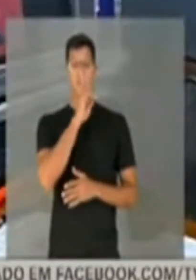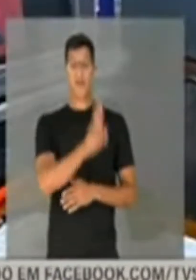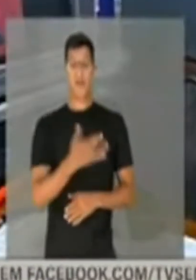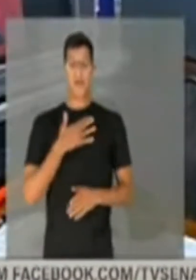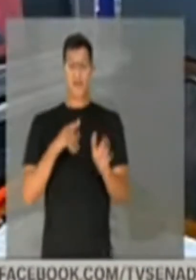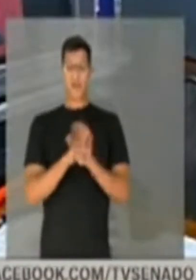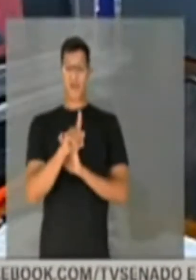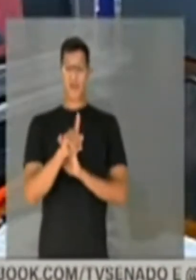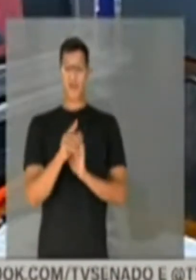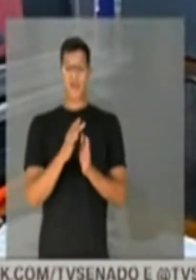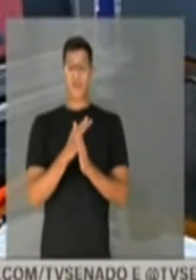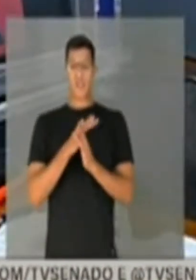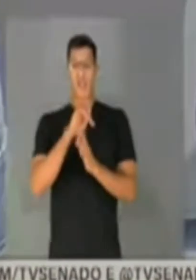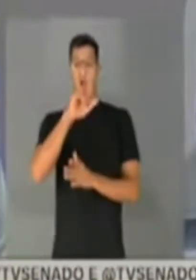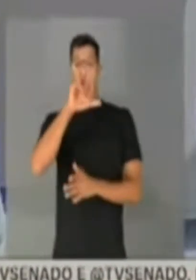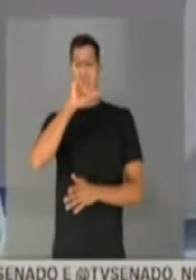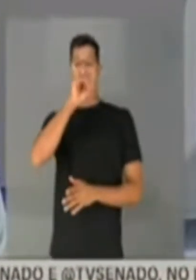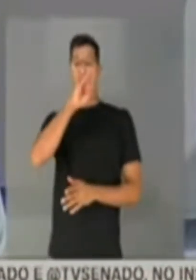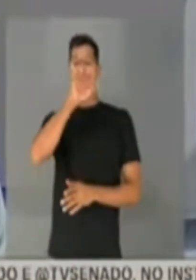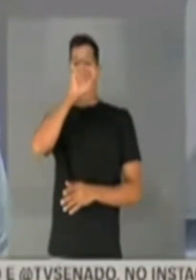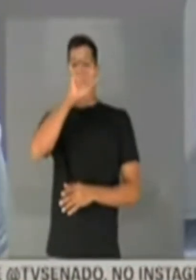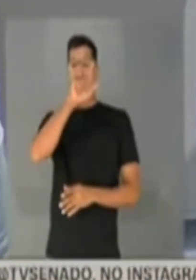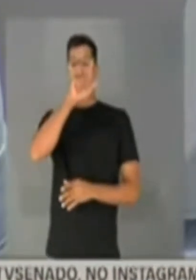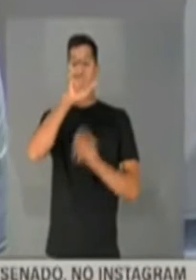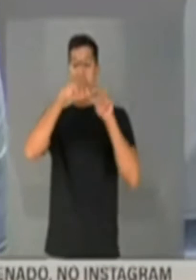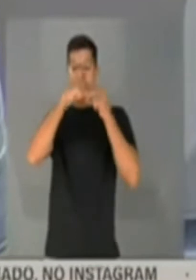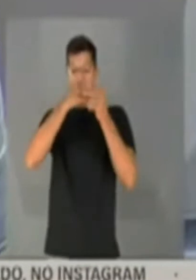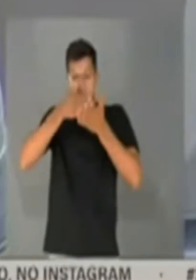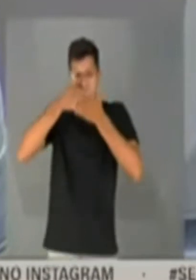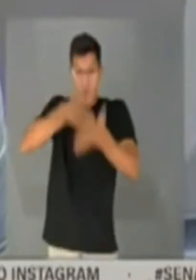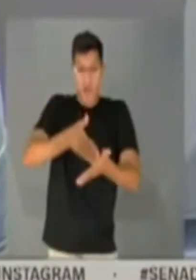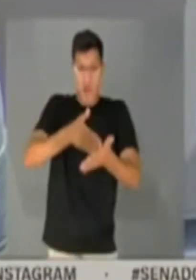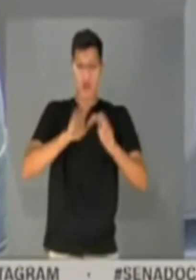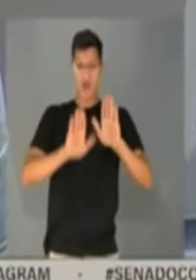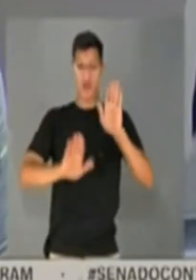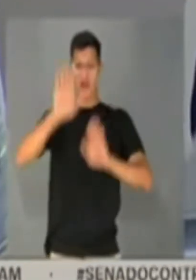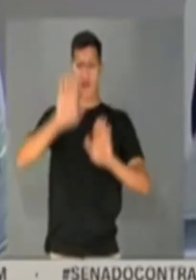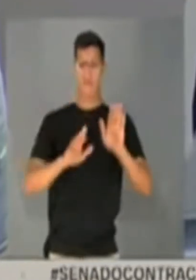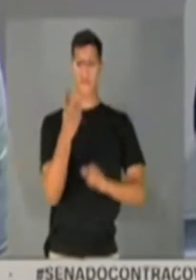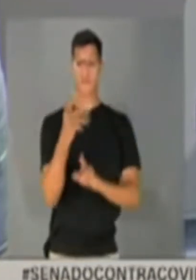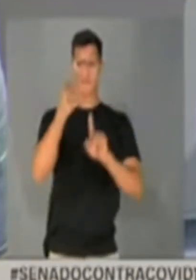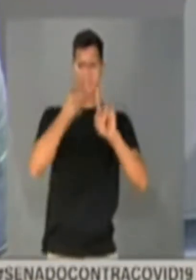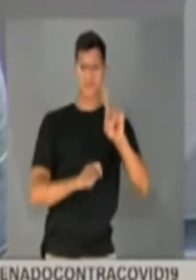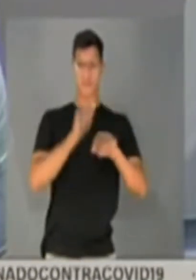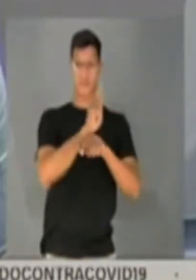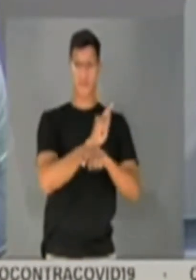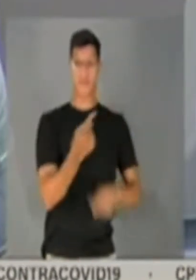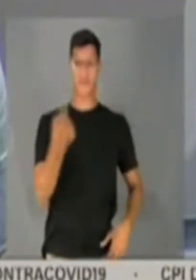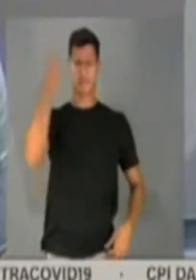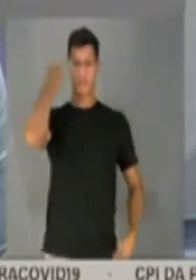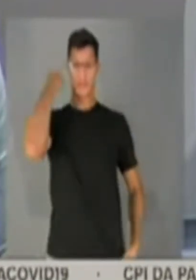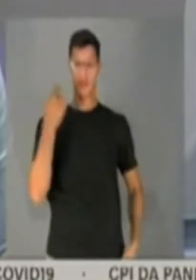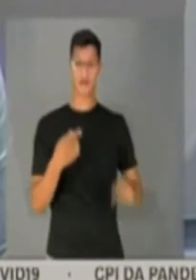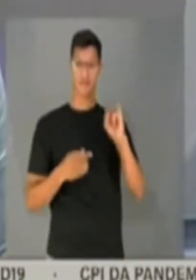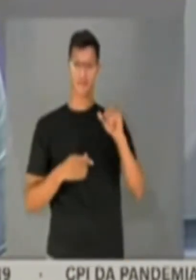pergunta. Não, eu vou responder. Faça favor. A global, ela foi sancionada por impedimento de licitar por 3 meses pela gestão anterior.